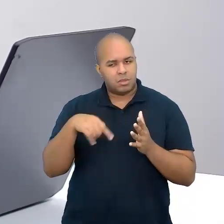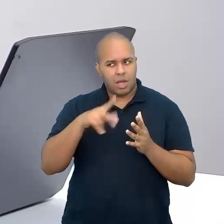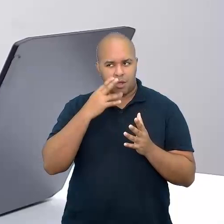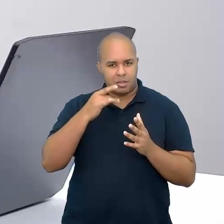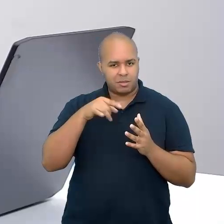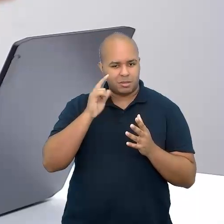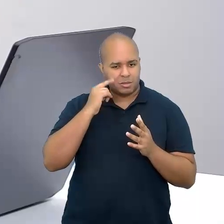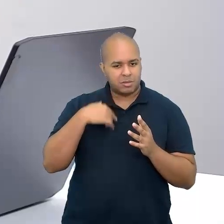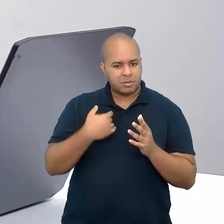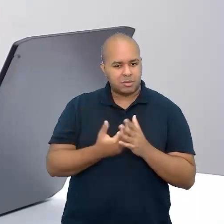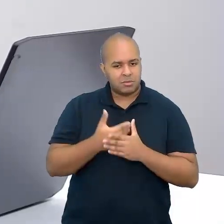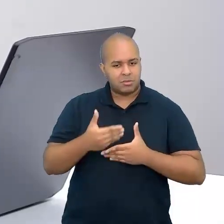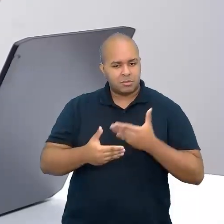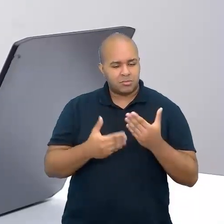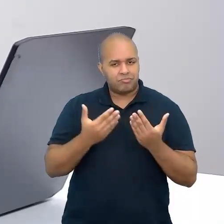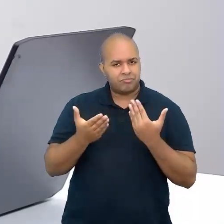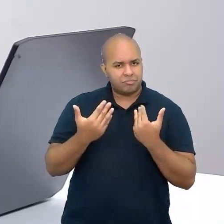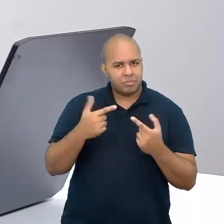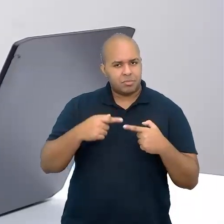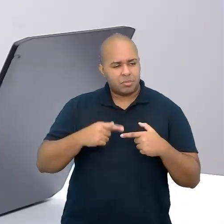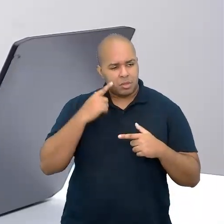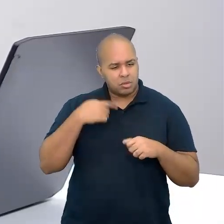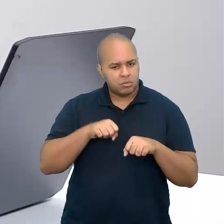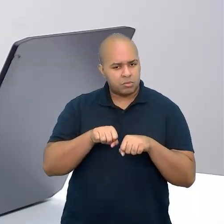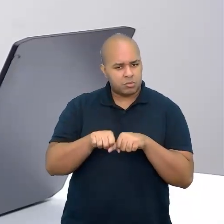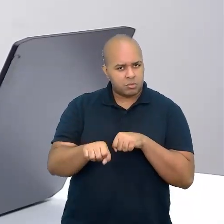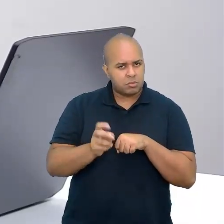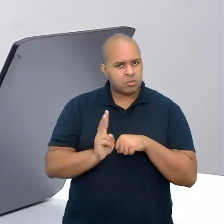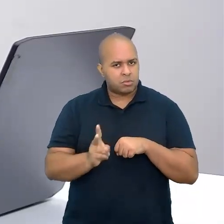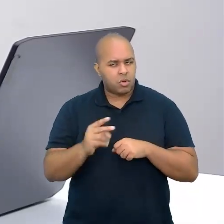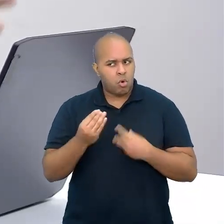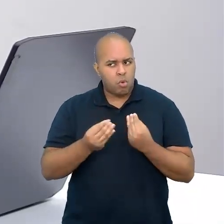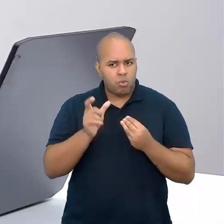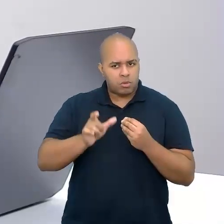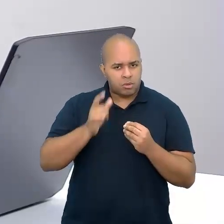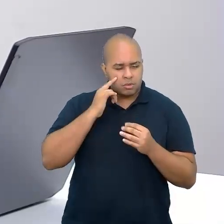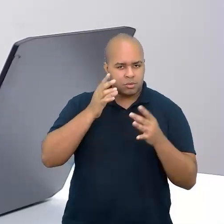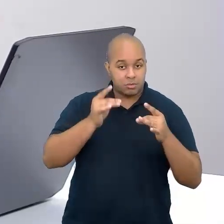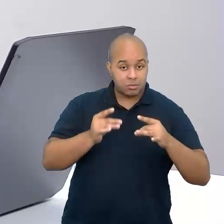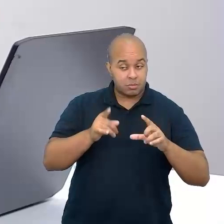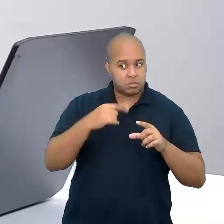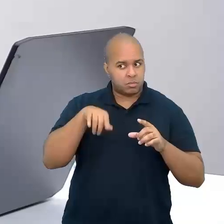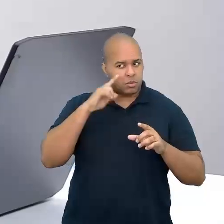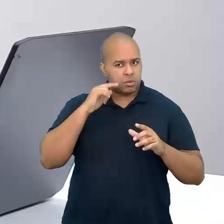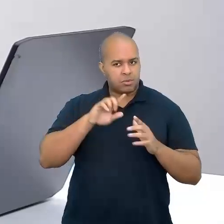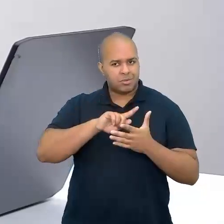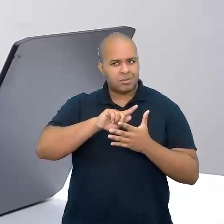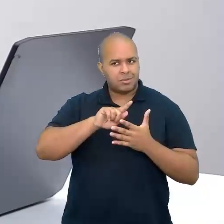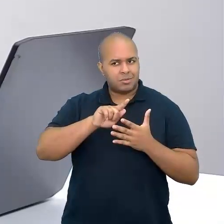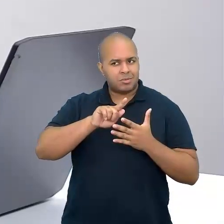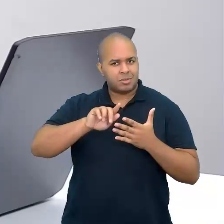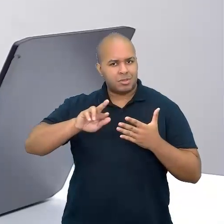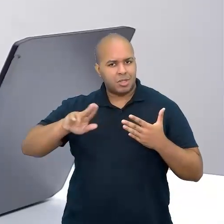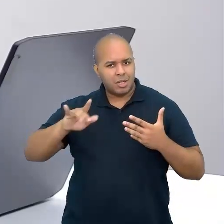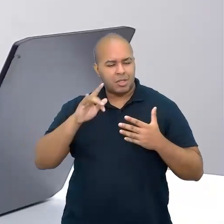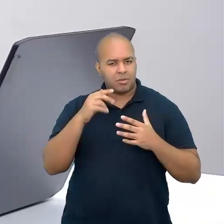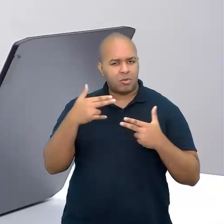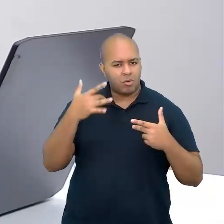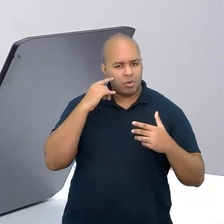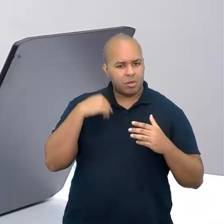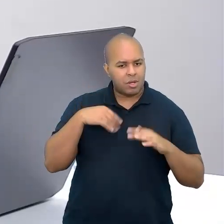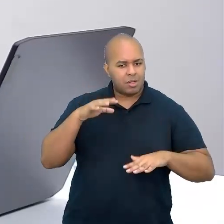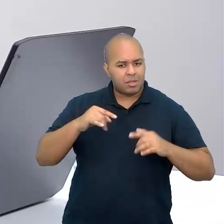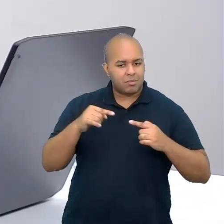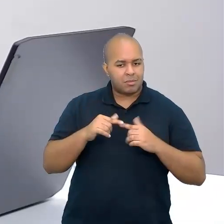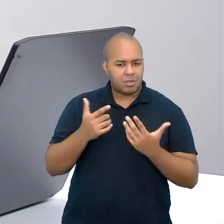acho que foram discutindo sobre continuada como que esses aspectos de gênero e de idade acabam